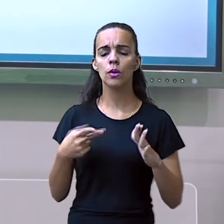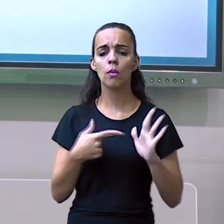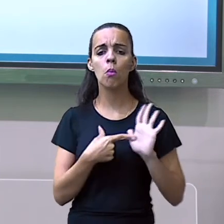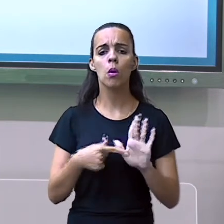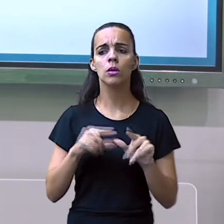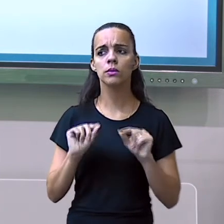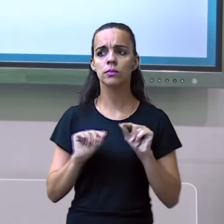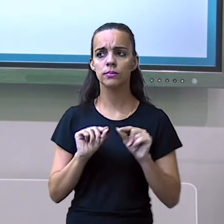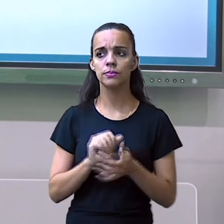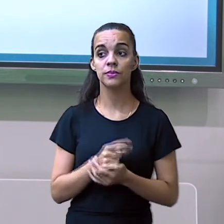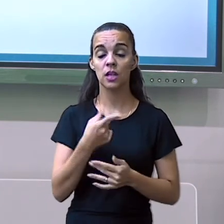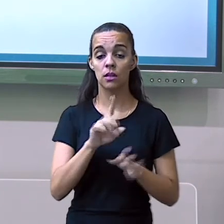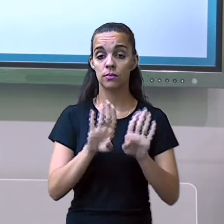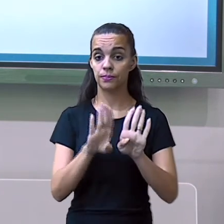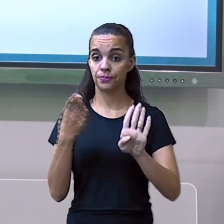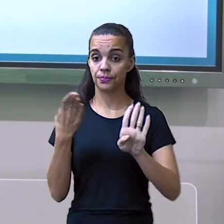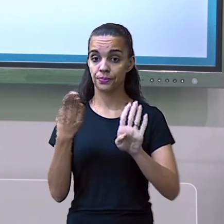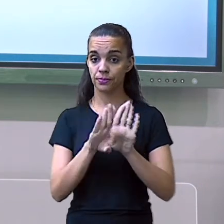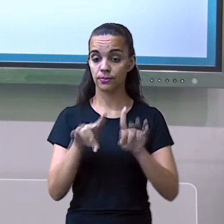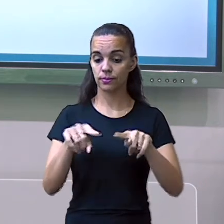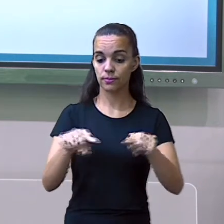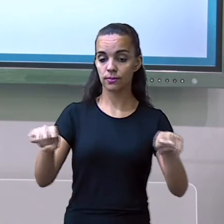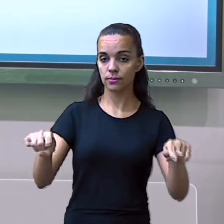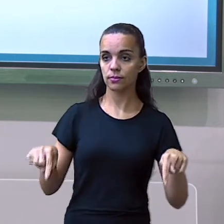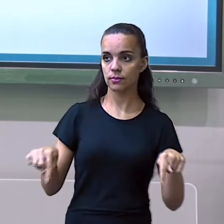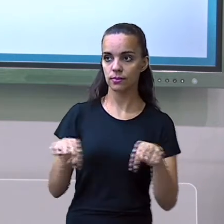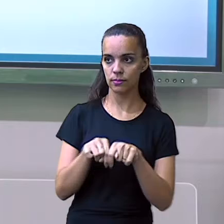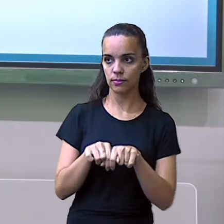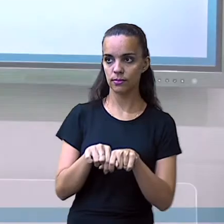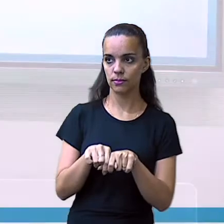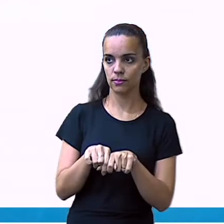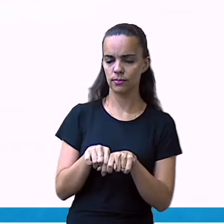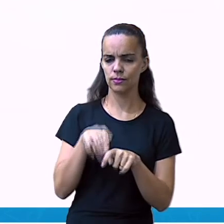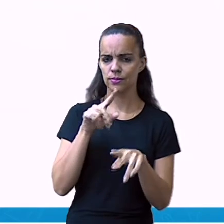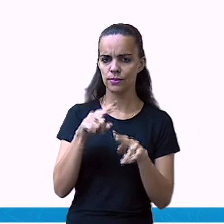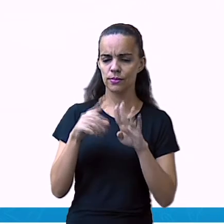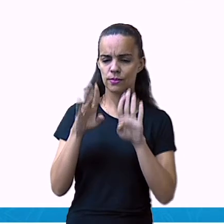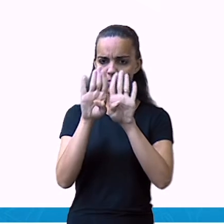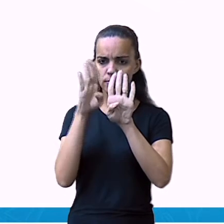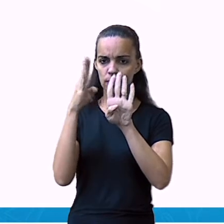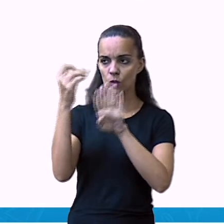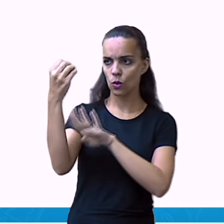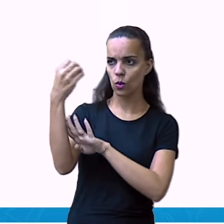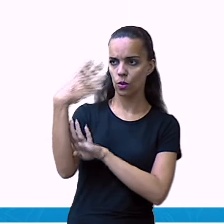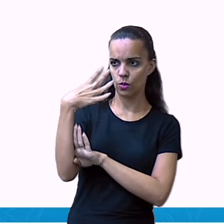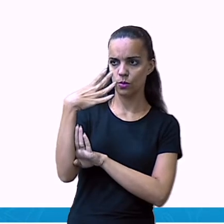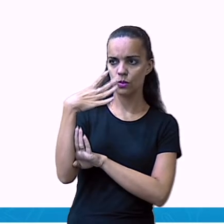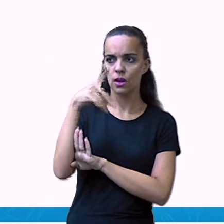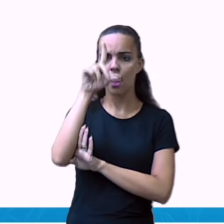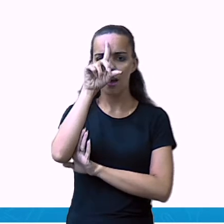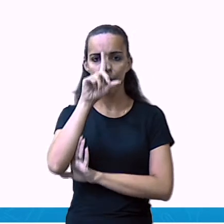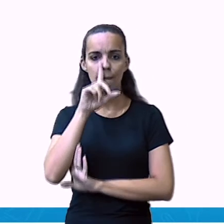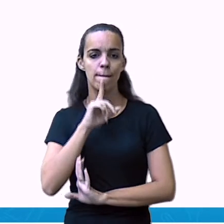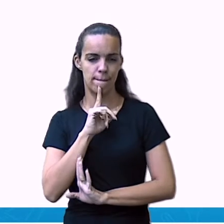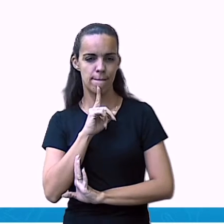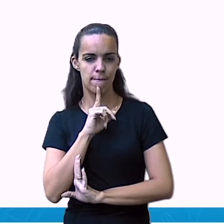não é? Na porta da sala, uma contraluz amarela no